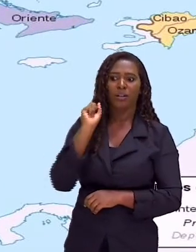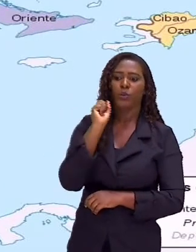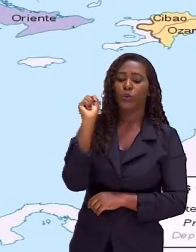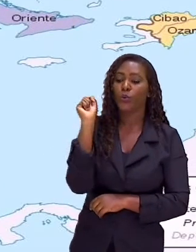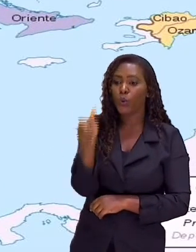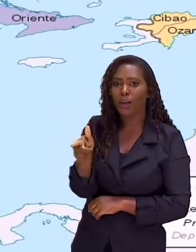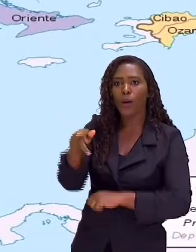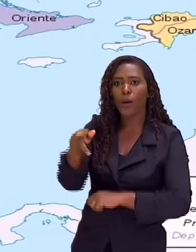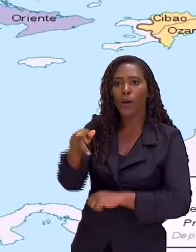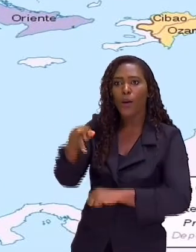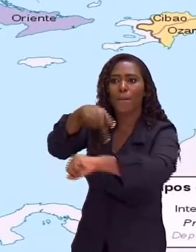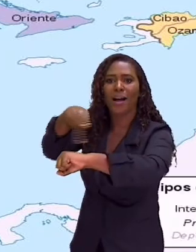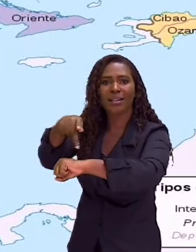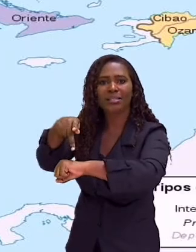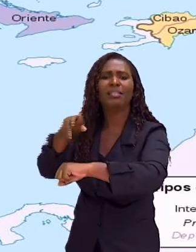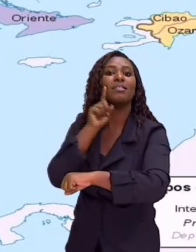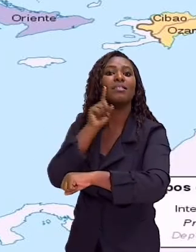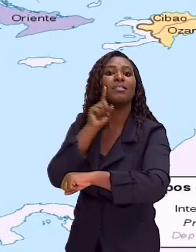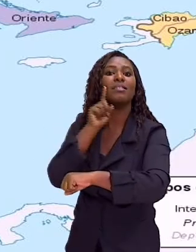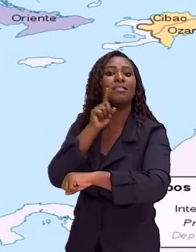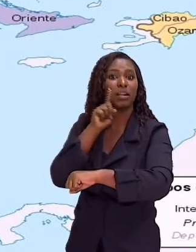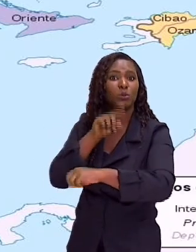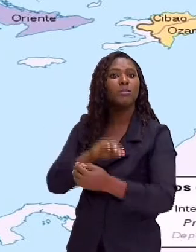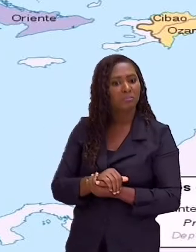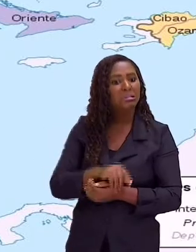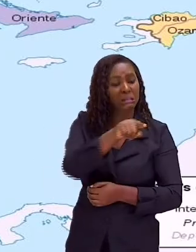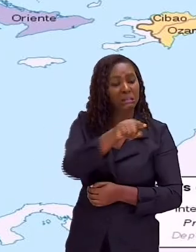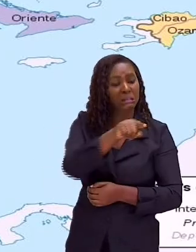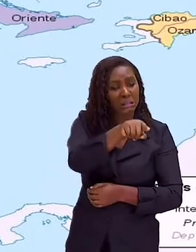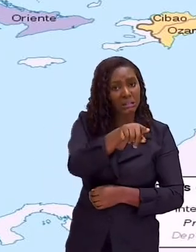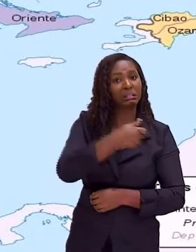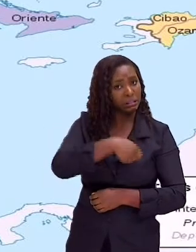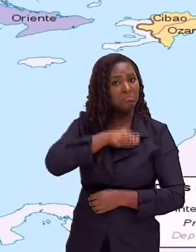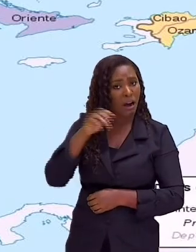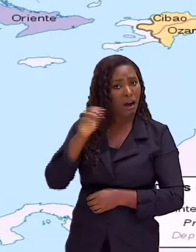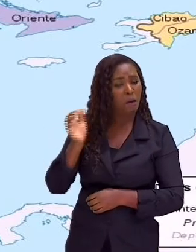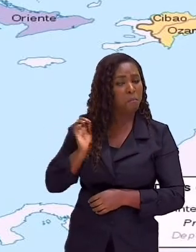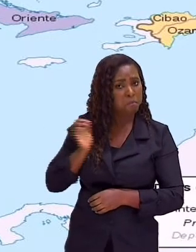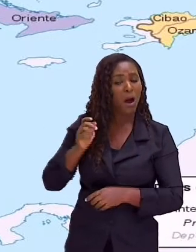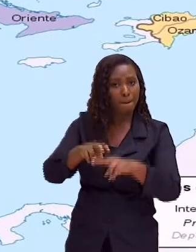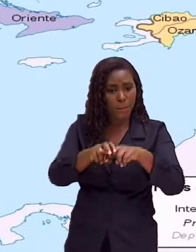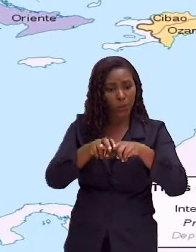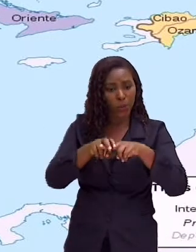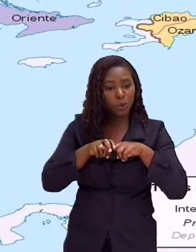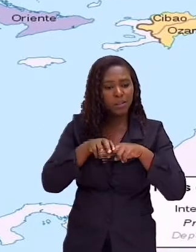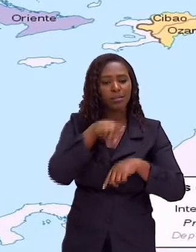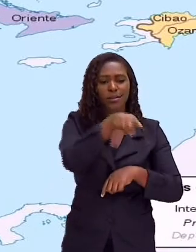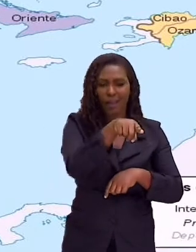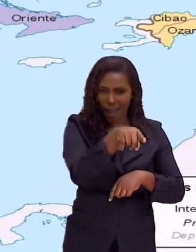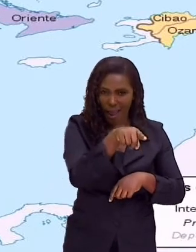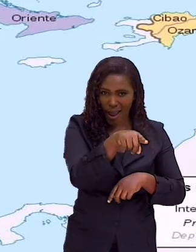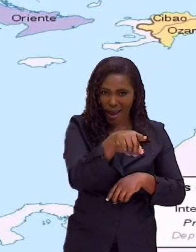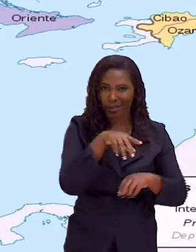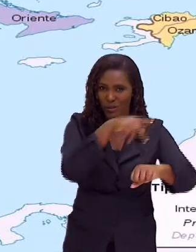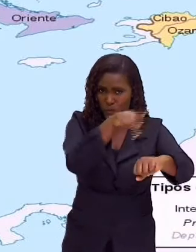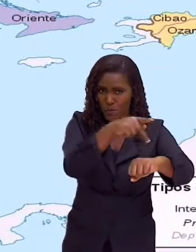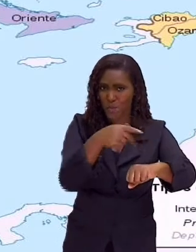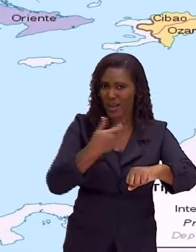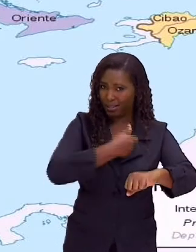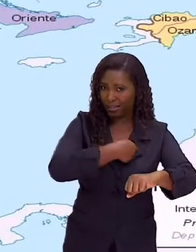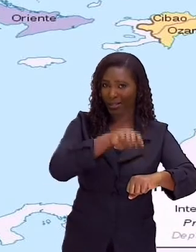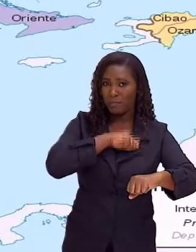época. Por esse motivo, a coroa espanhola mantinha um controle excessivo sobre a